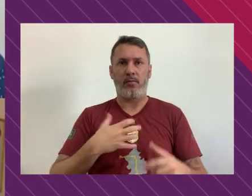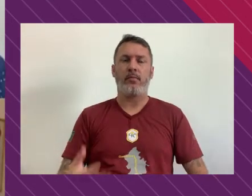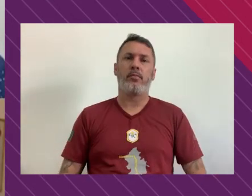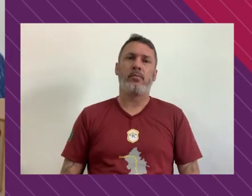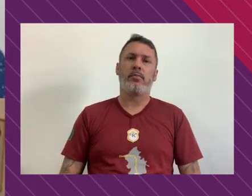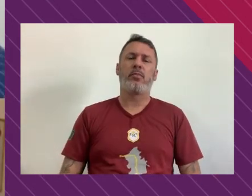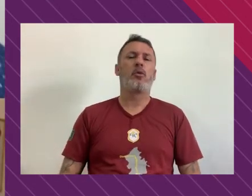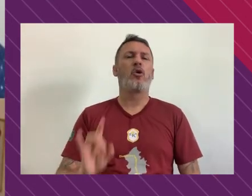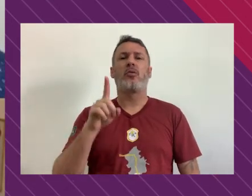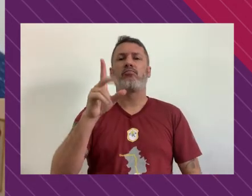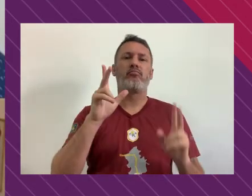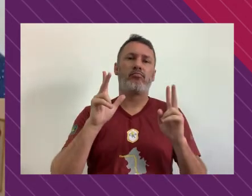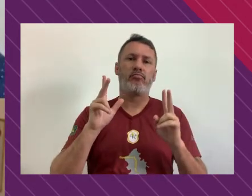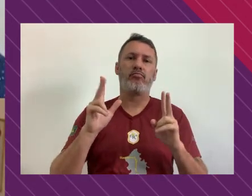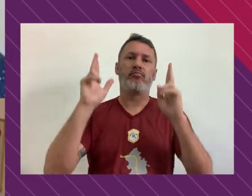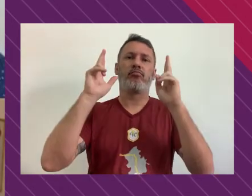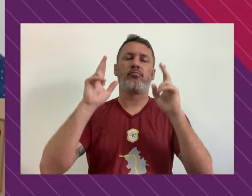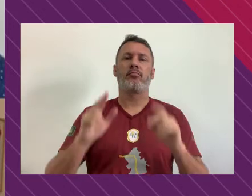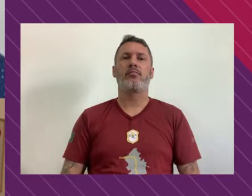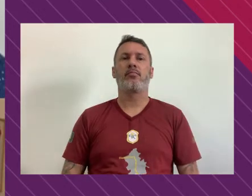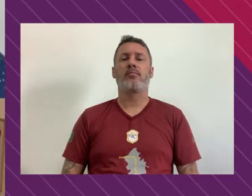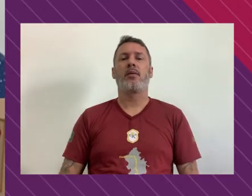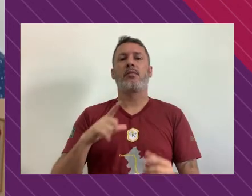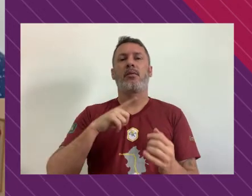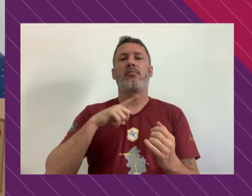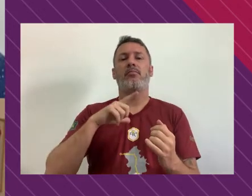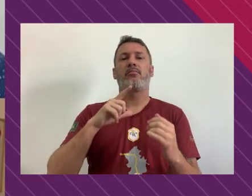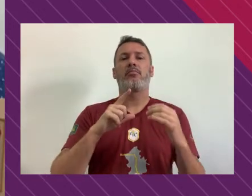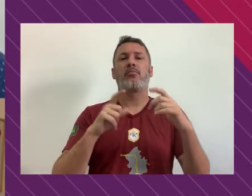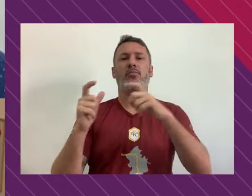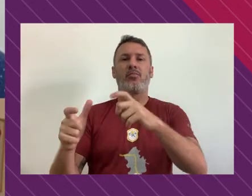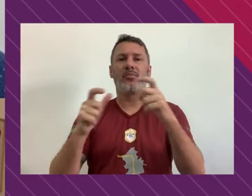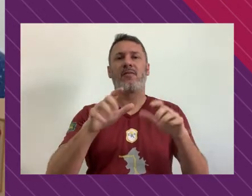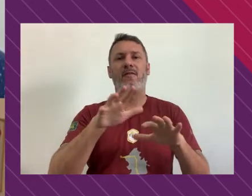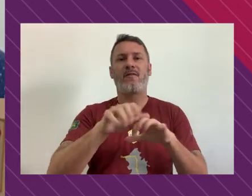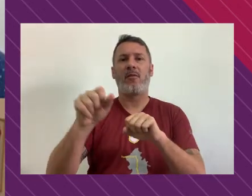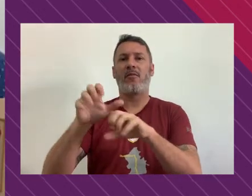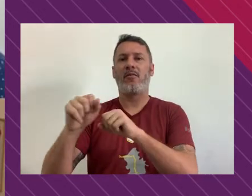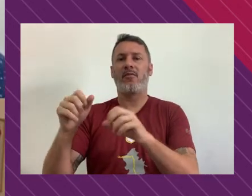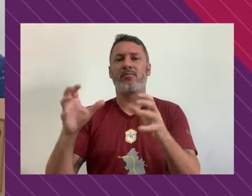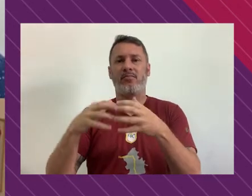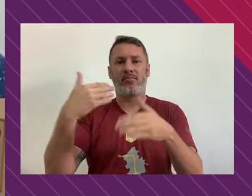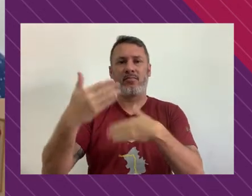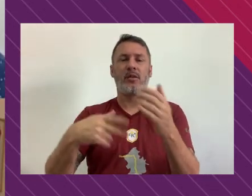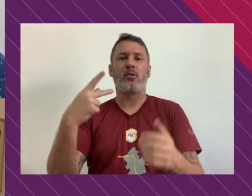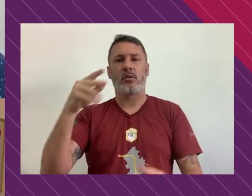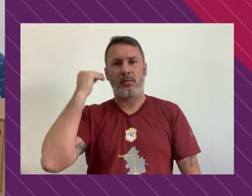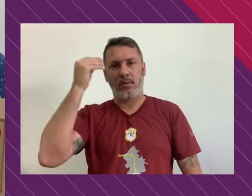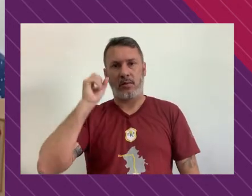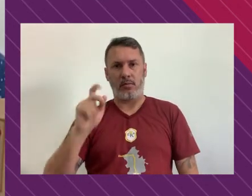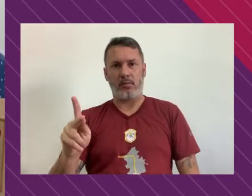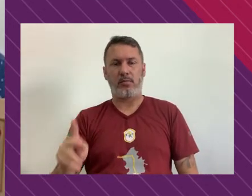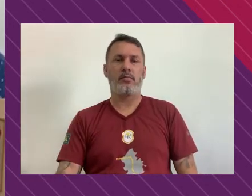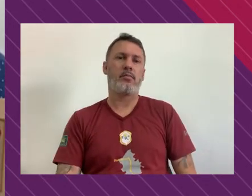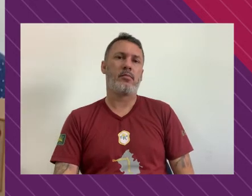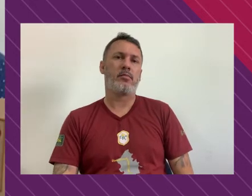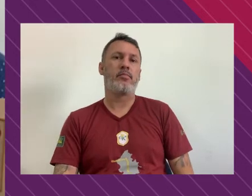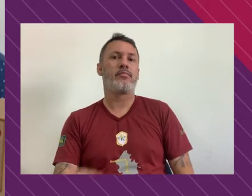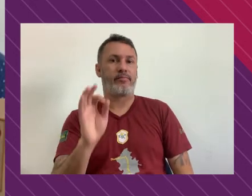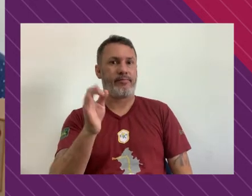sejam criativos. E a gente sabe muito bem que a criatividade não é dada só pela competência do indivíduo, que